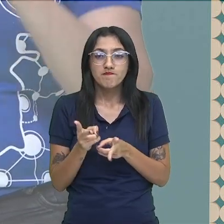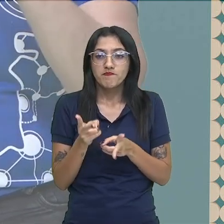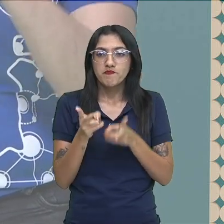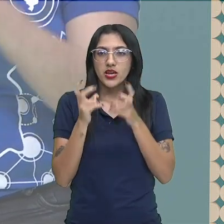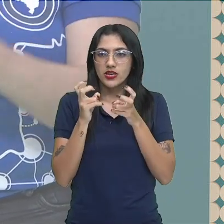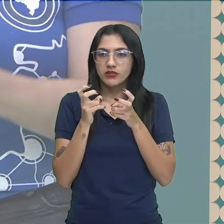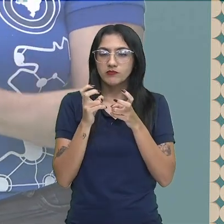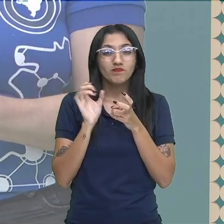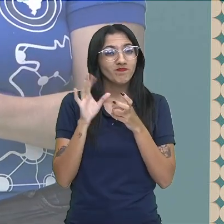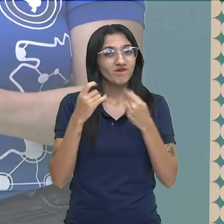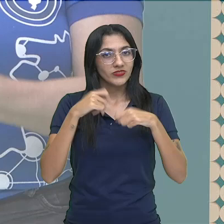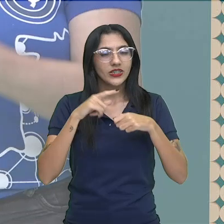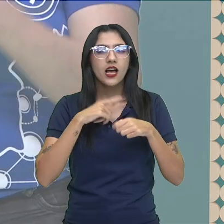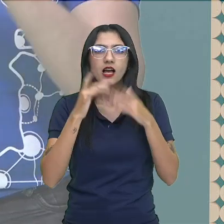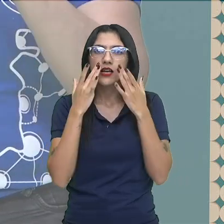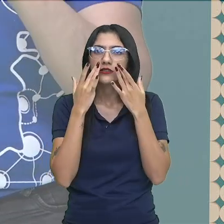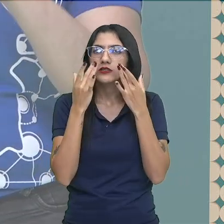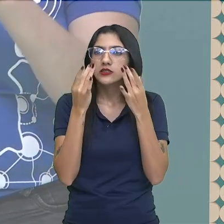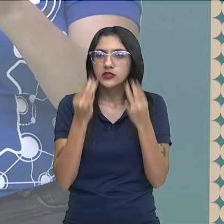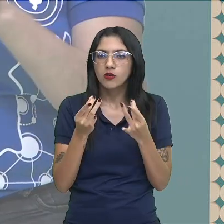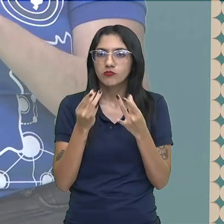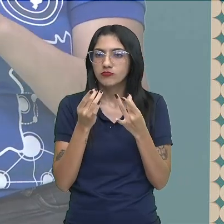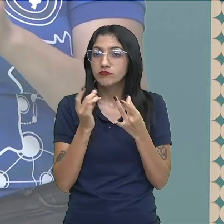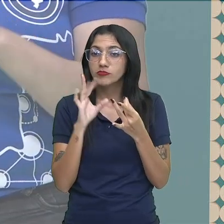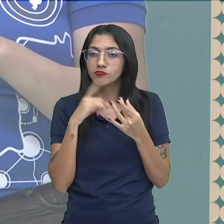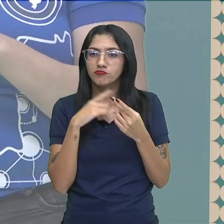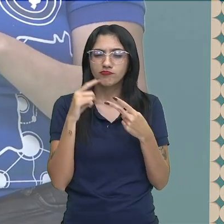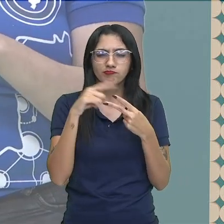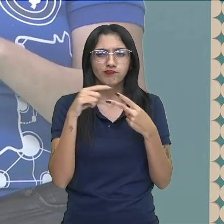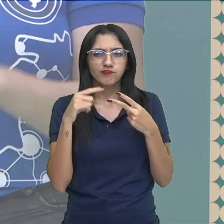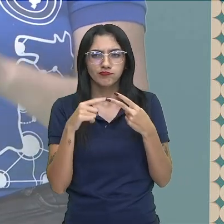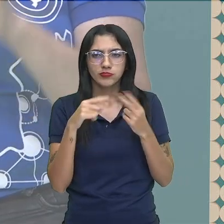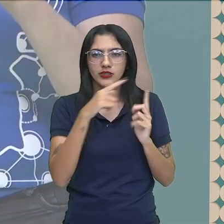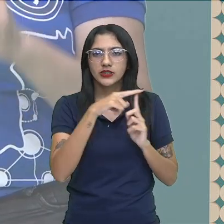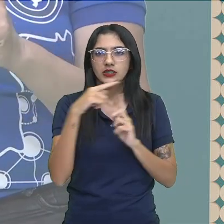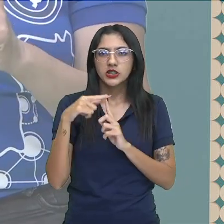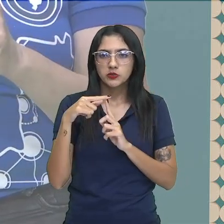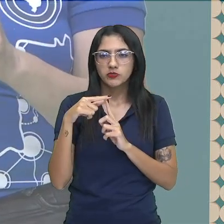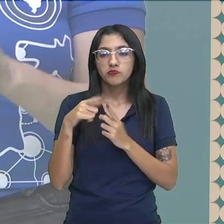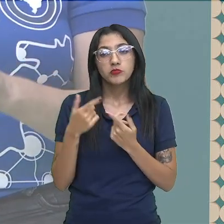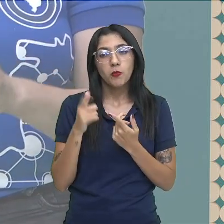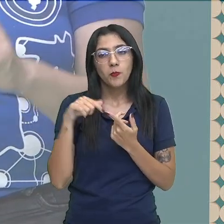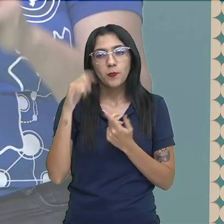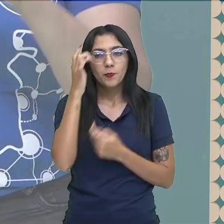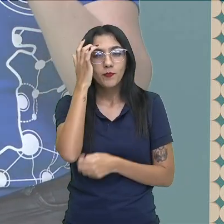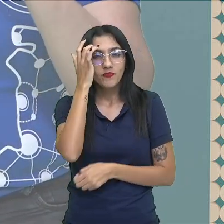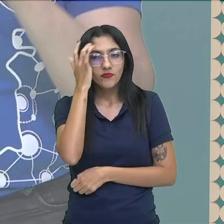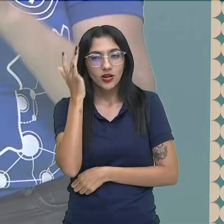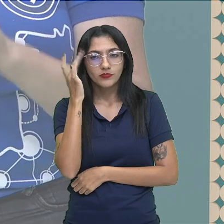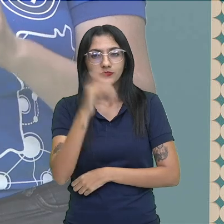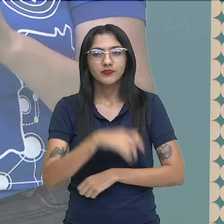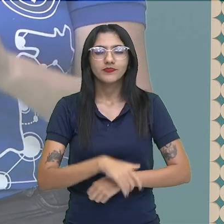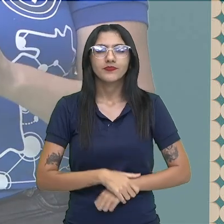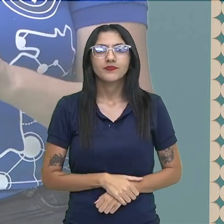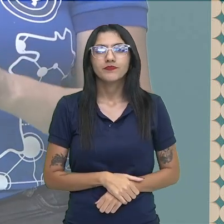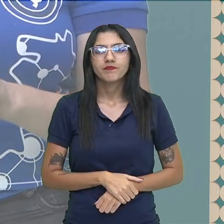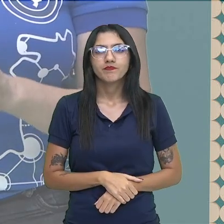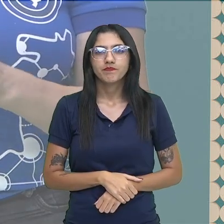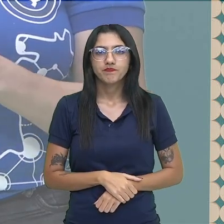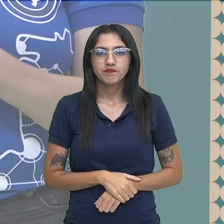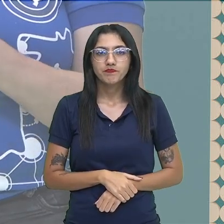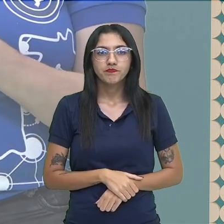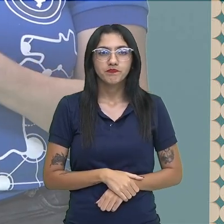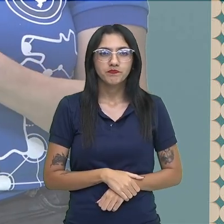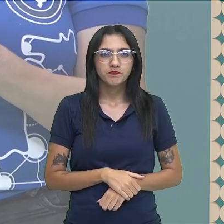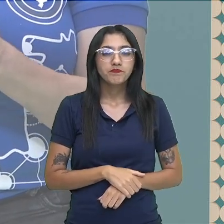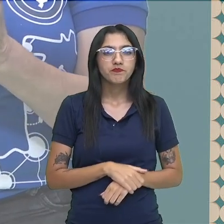Tá? É só prestar bastante atenção, porque só são de dois tipos, né? Então, fica mais fácil. A